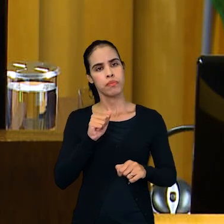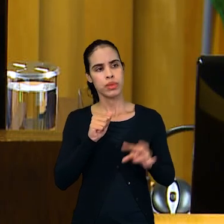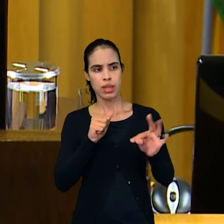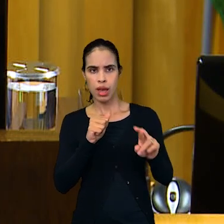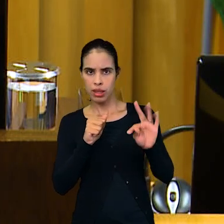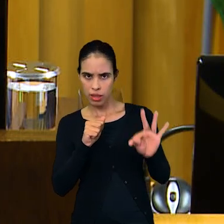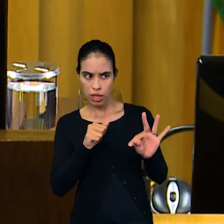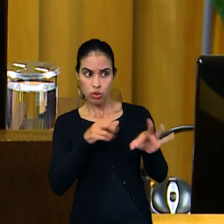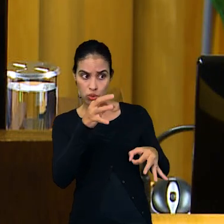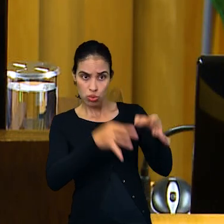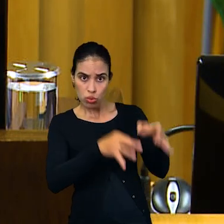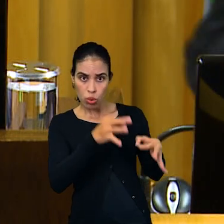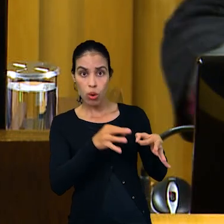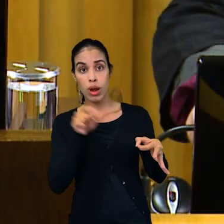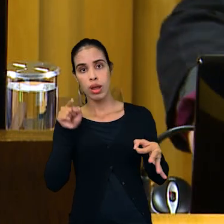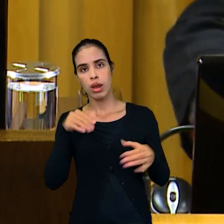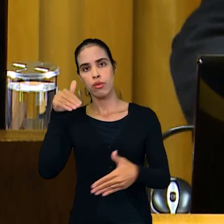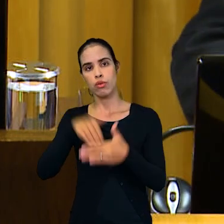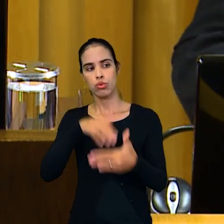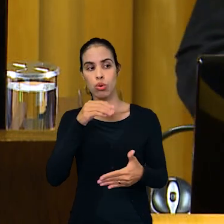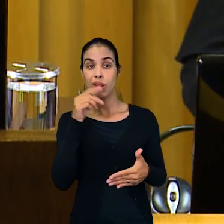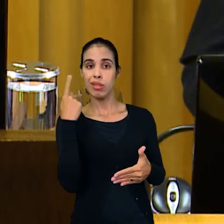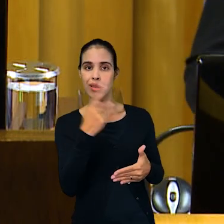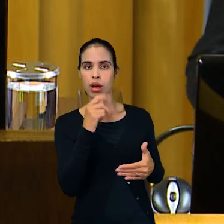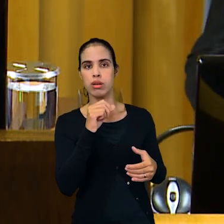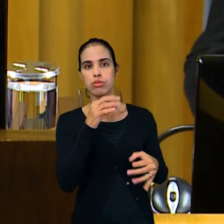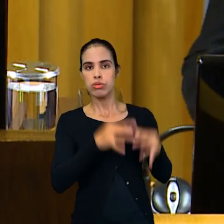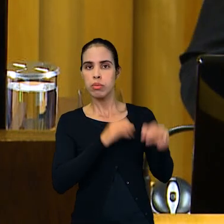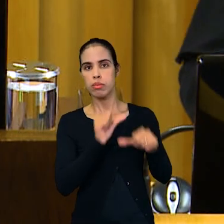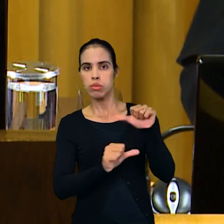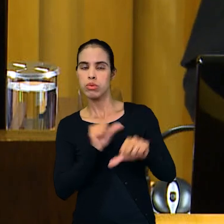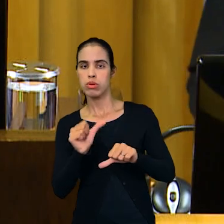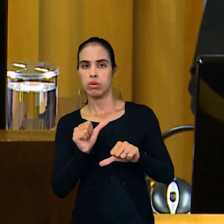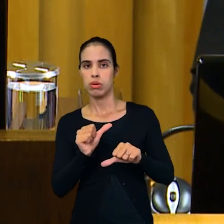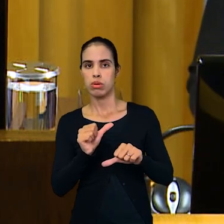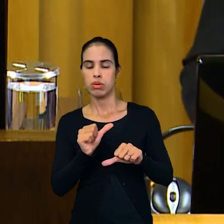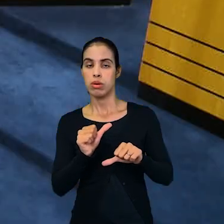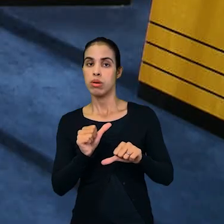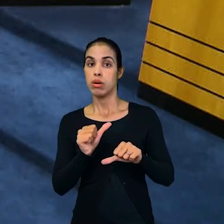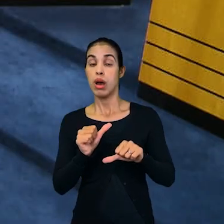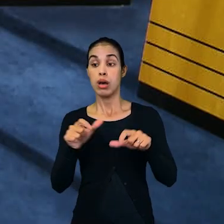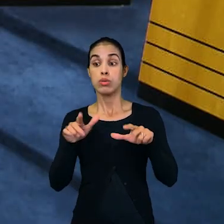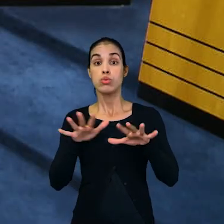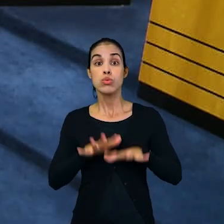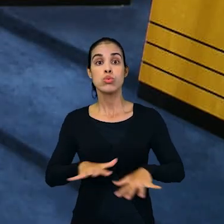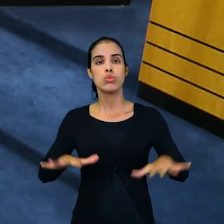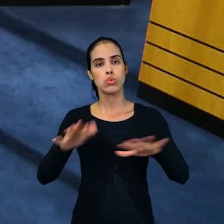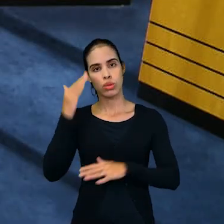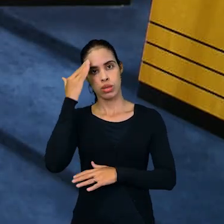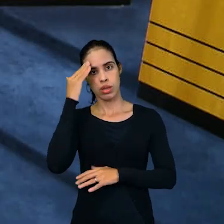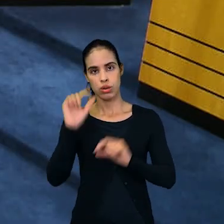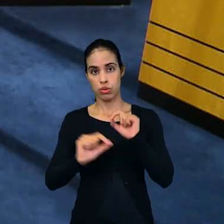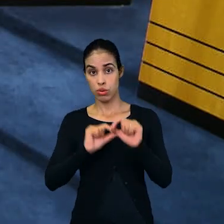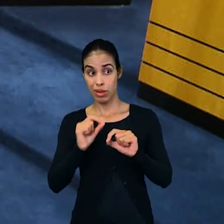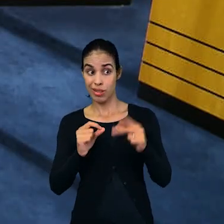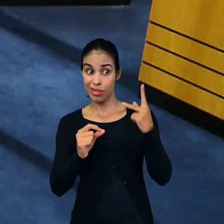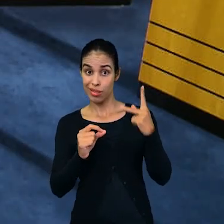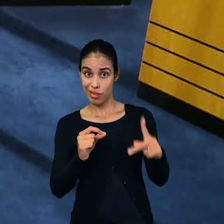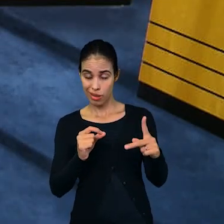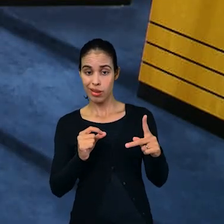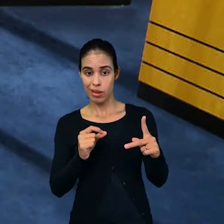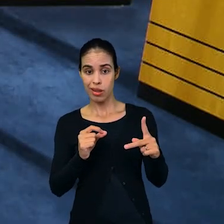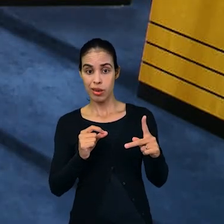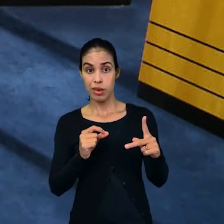reforma da decisão regional. Ele reforçou que na Corte Superior Trabalhista prevalece o entendimento de que o pagamento